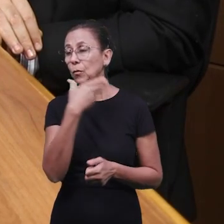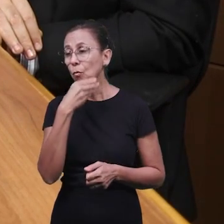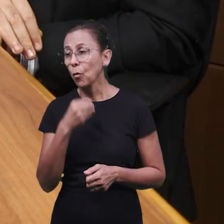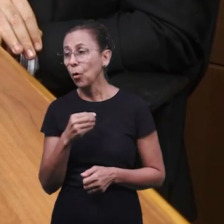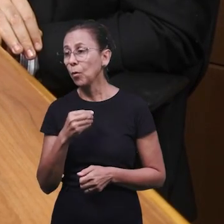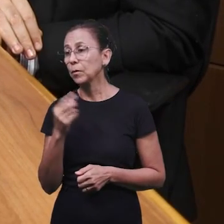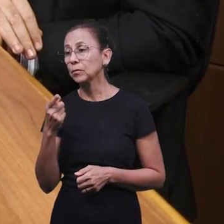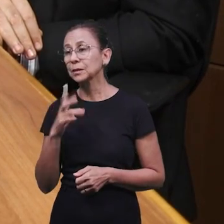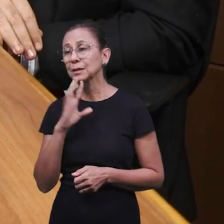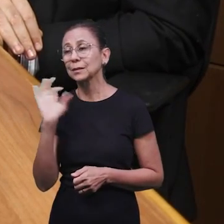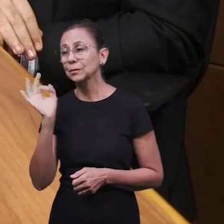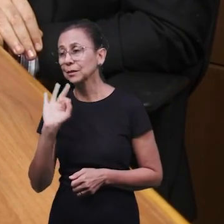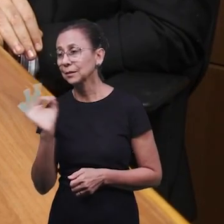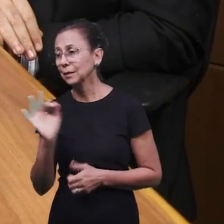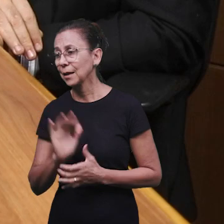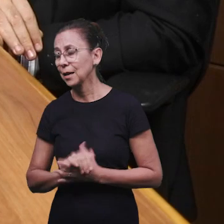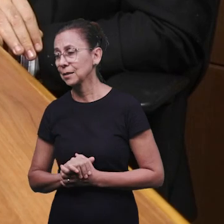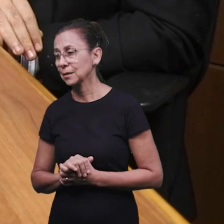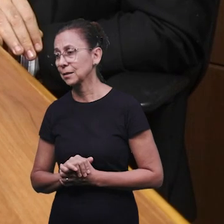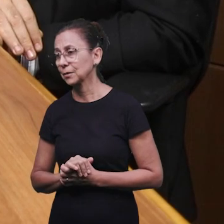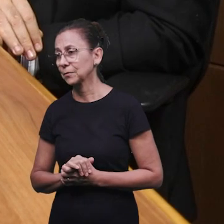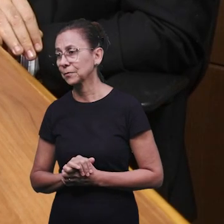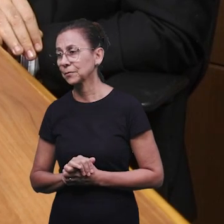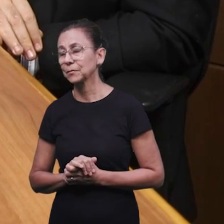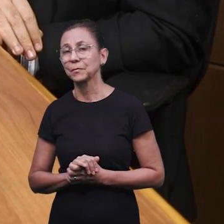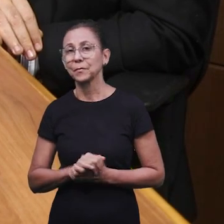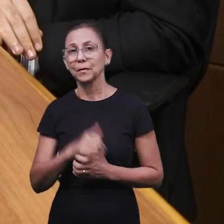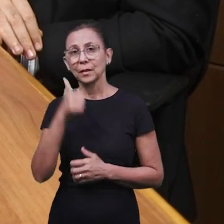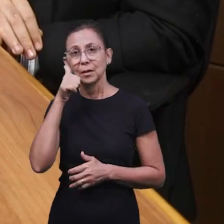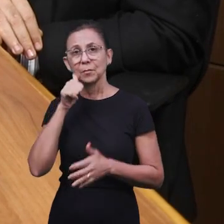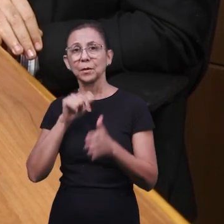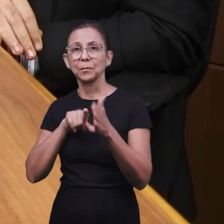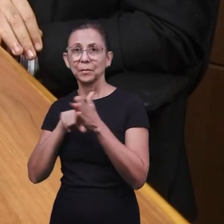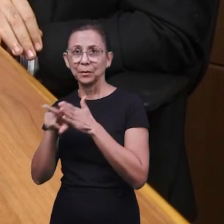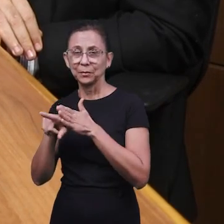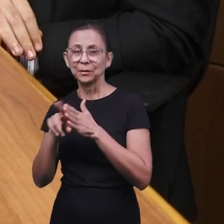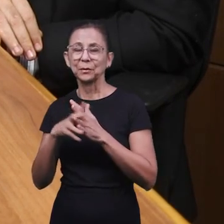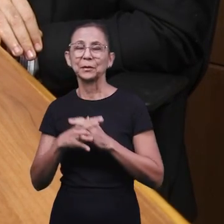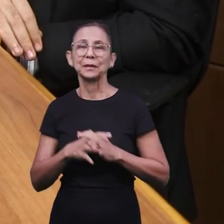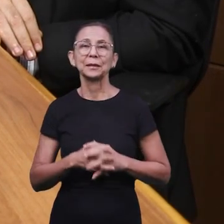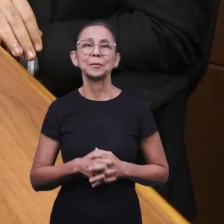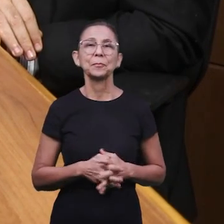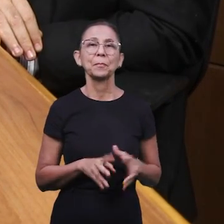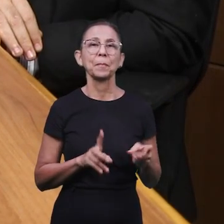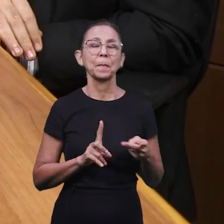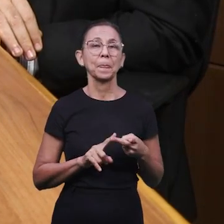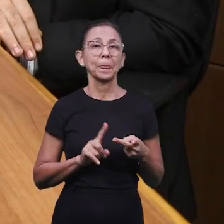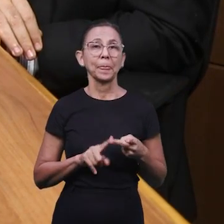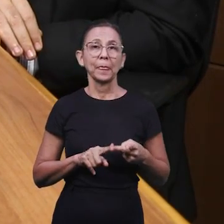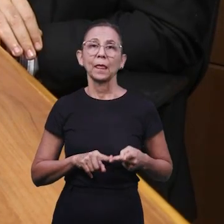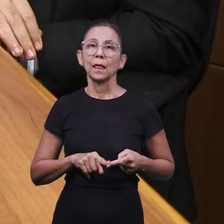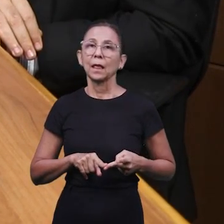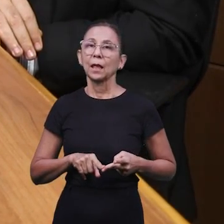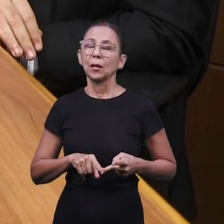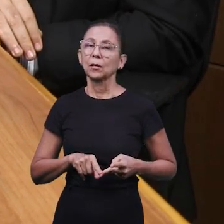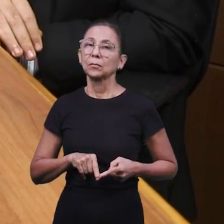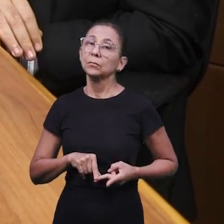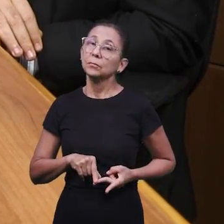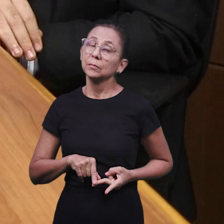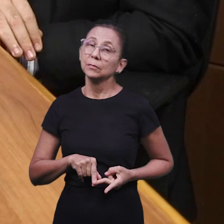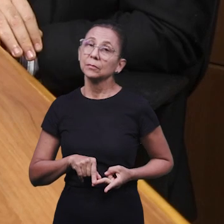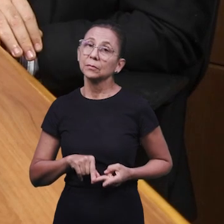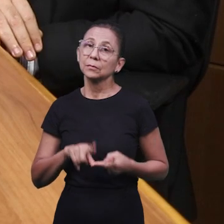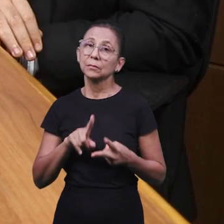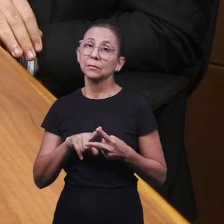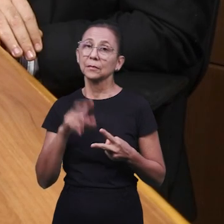que vai decidir. Rebeca, qual é a sua decisão? Mas ela, como foi alcançada por uma fé profética, daí a fé profética, a